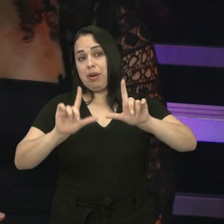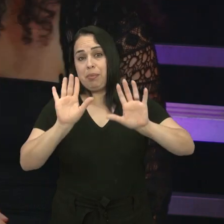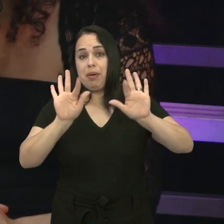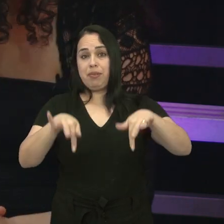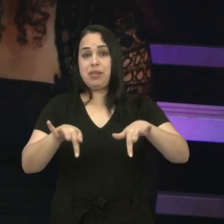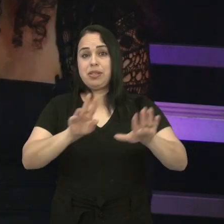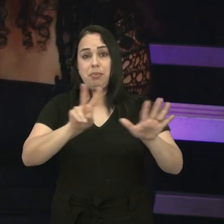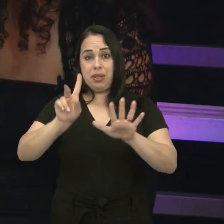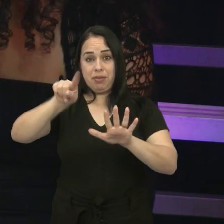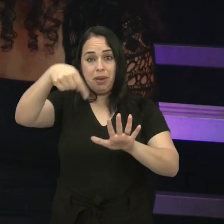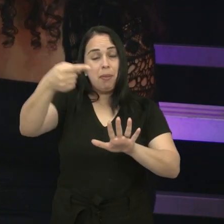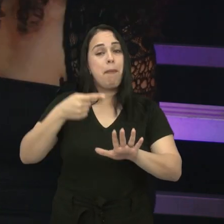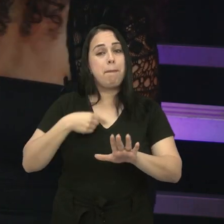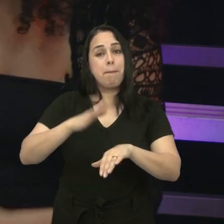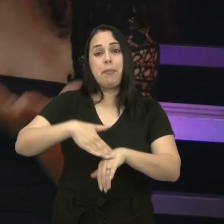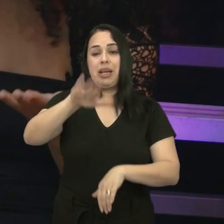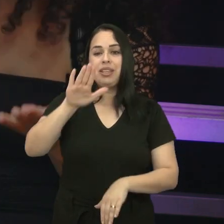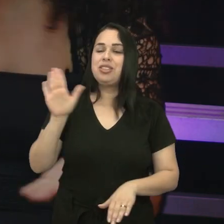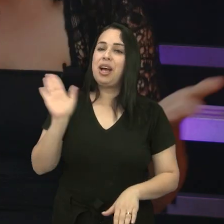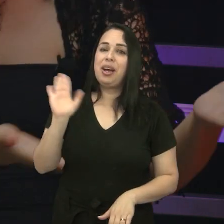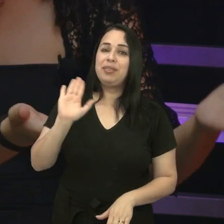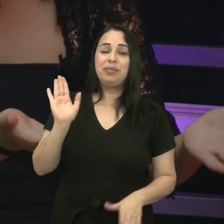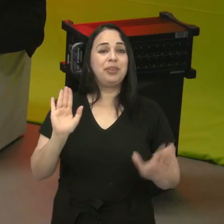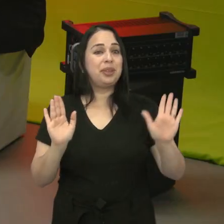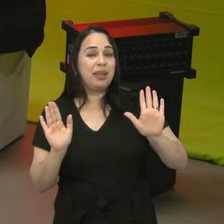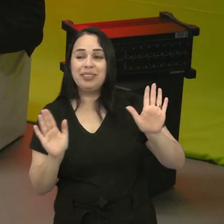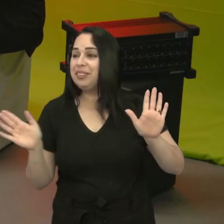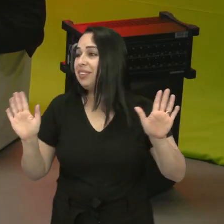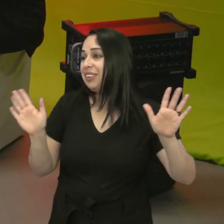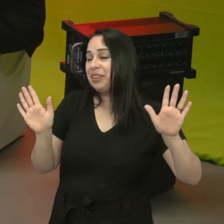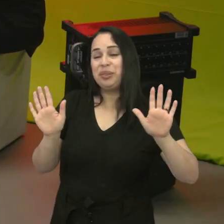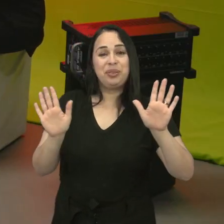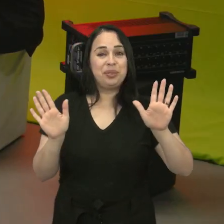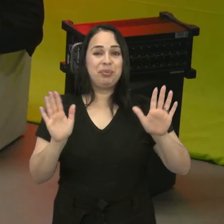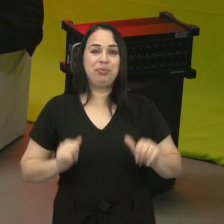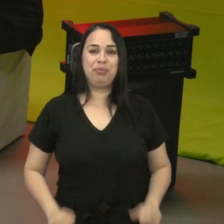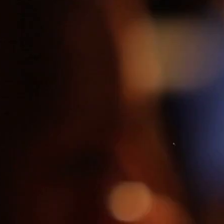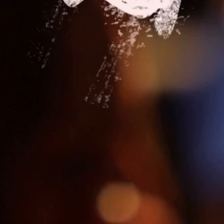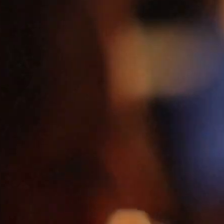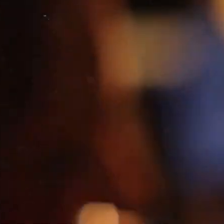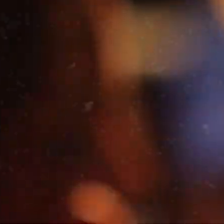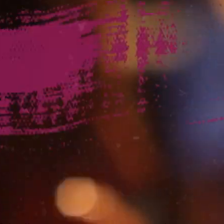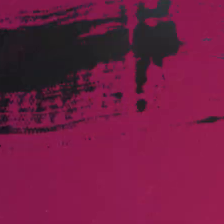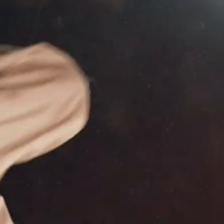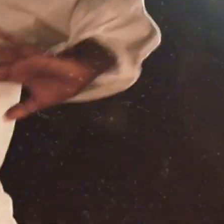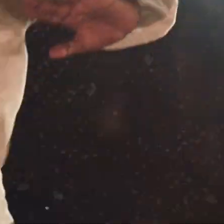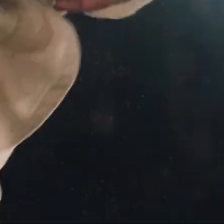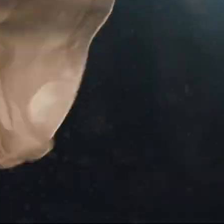semana que vem tem mais. Tchau. Tchau, tchau, Ti. Tchau, Nadine. Muito obrigada, gente.